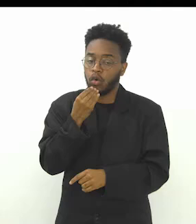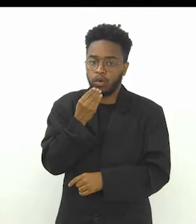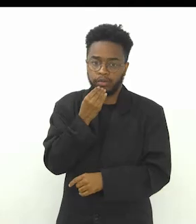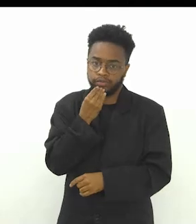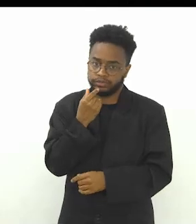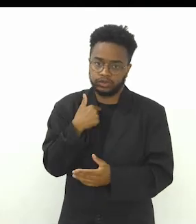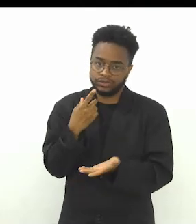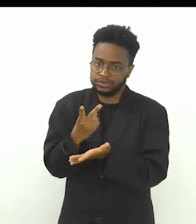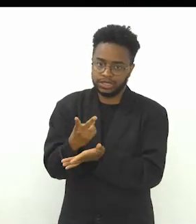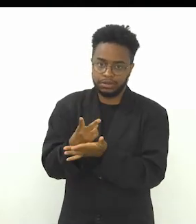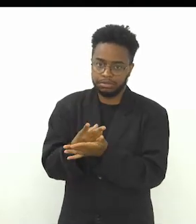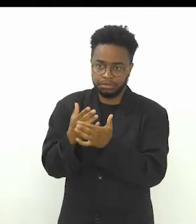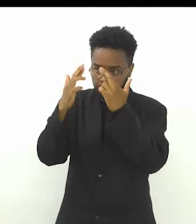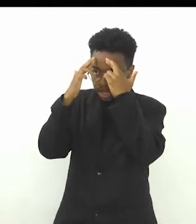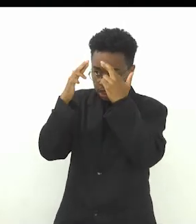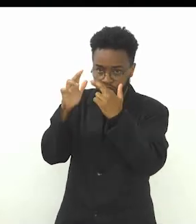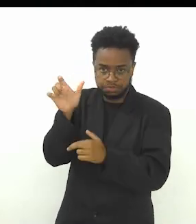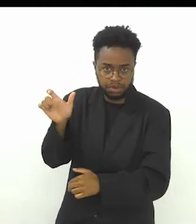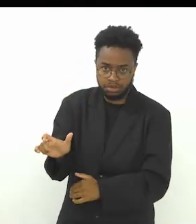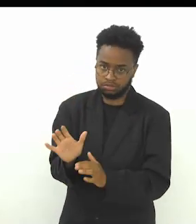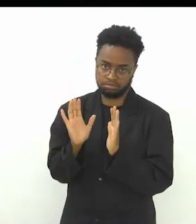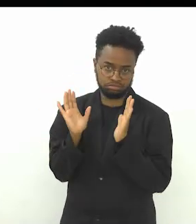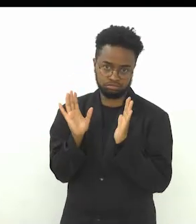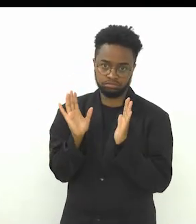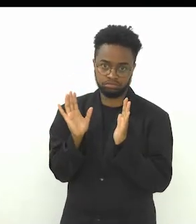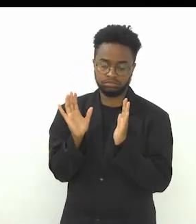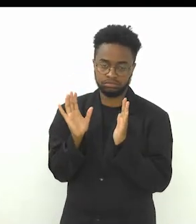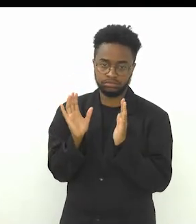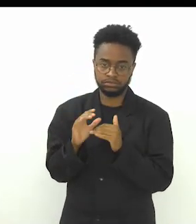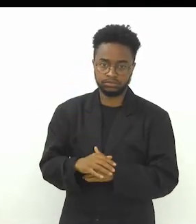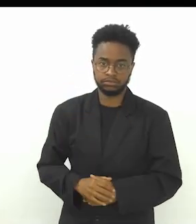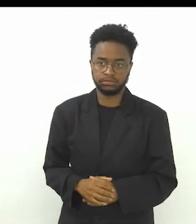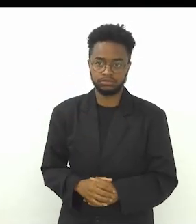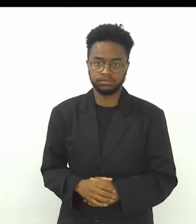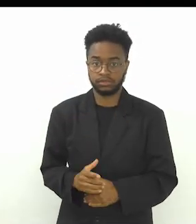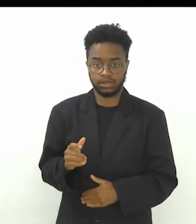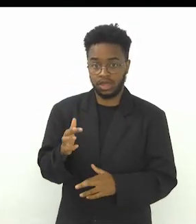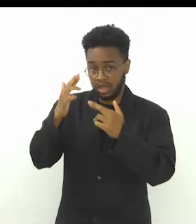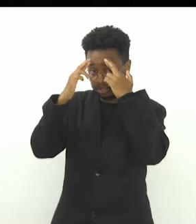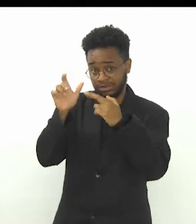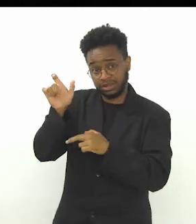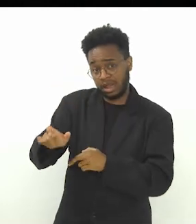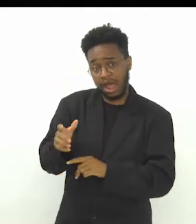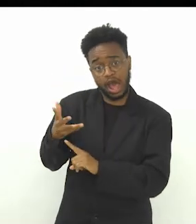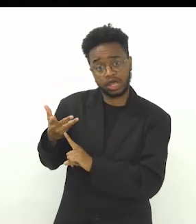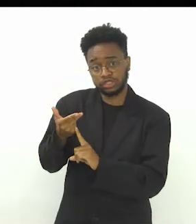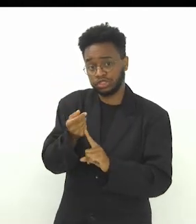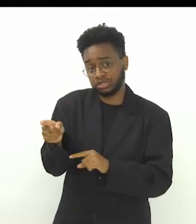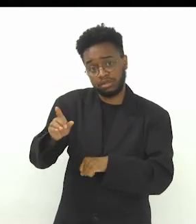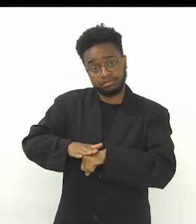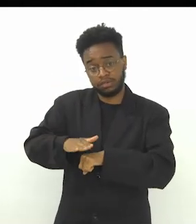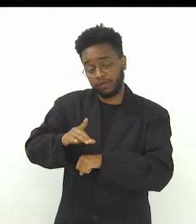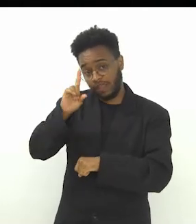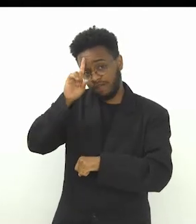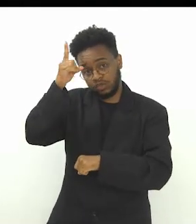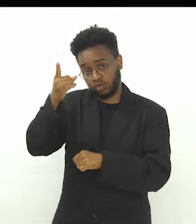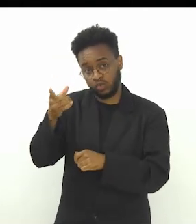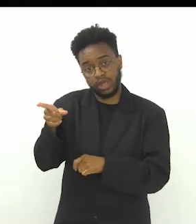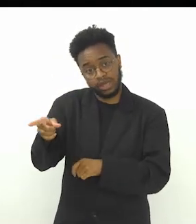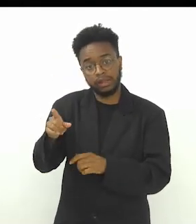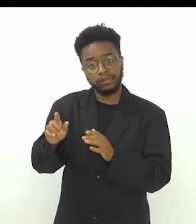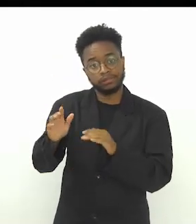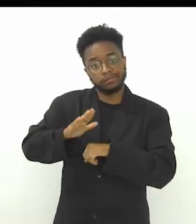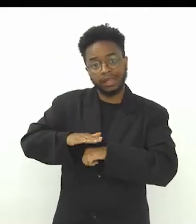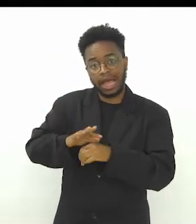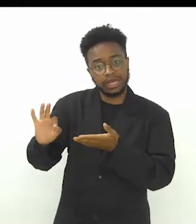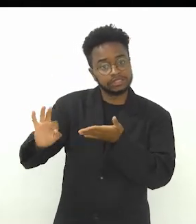é claro que sempre a gente respeita o artista, que é aquele que vai assinar